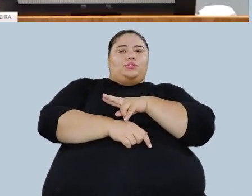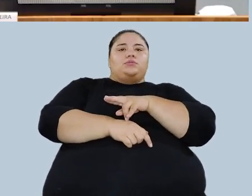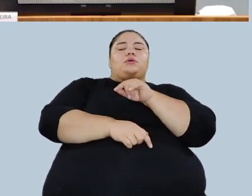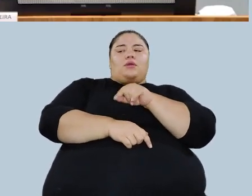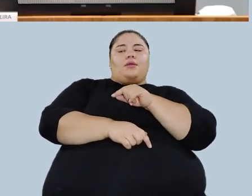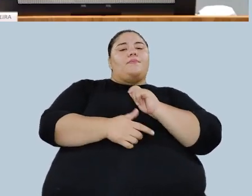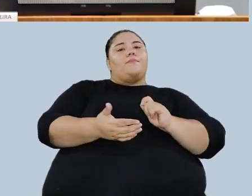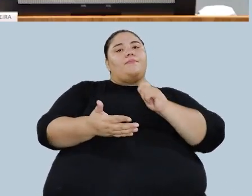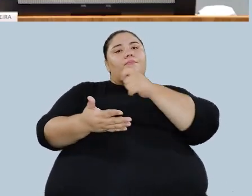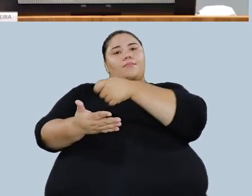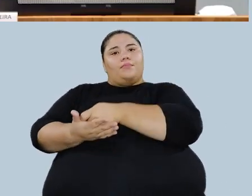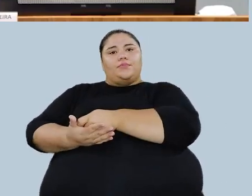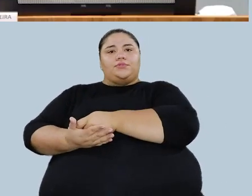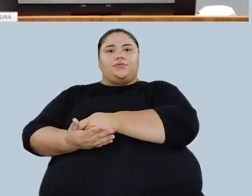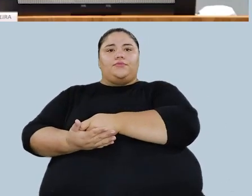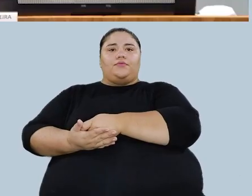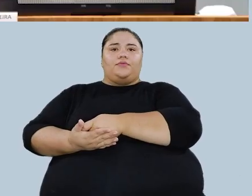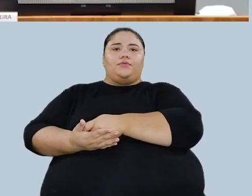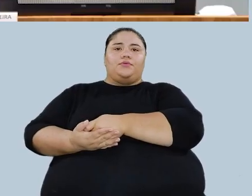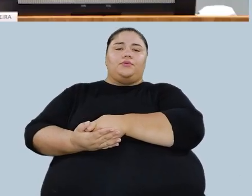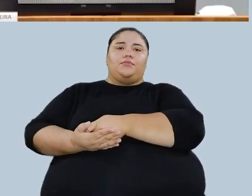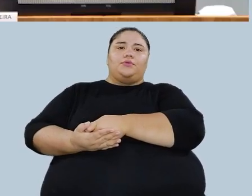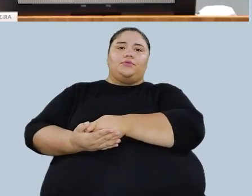muitas vezes para pagar